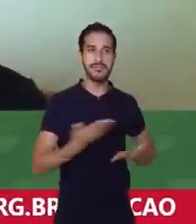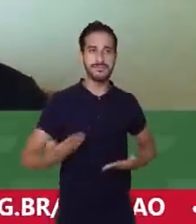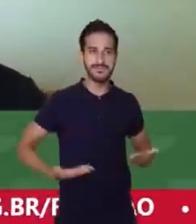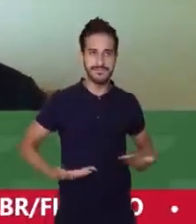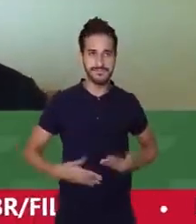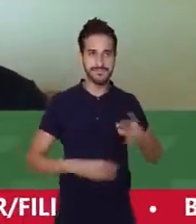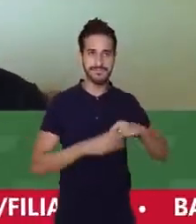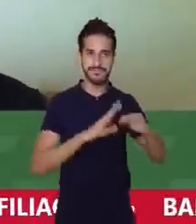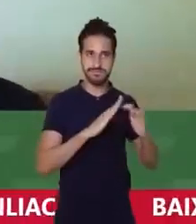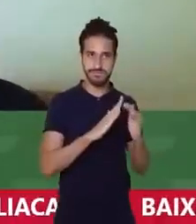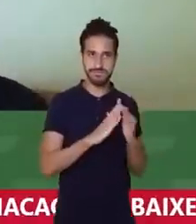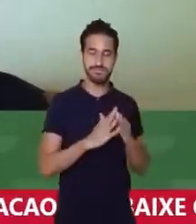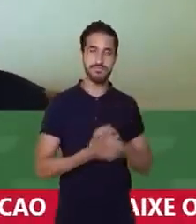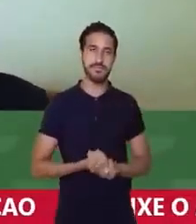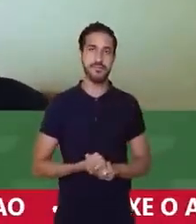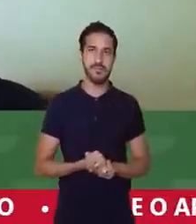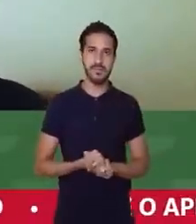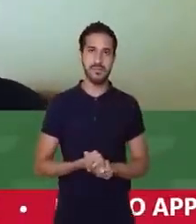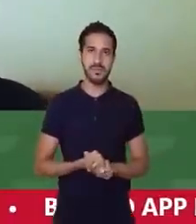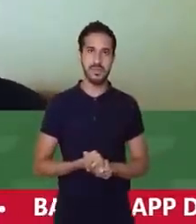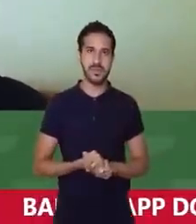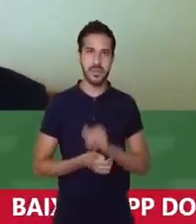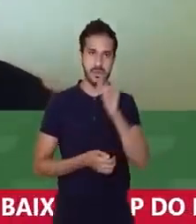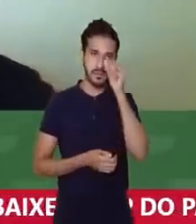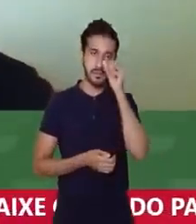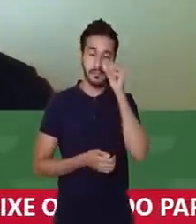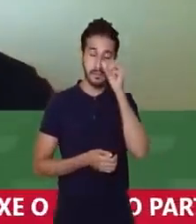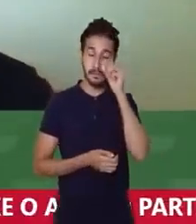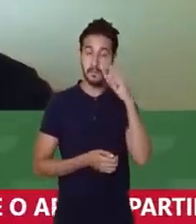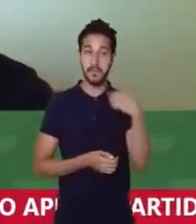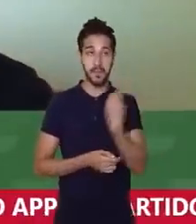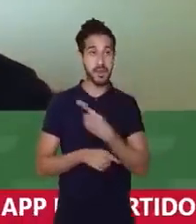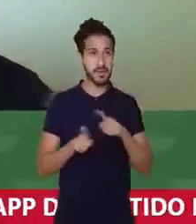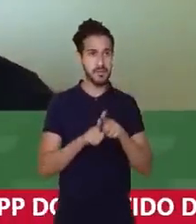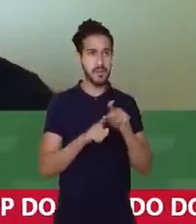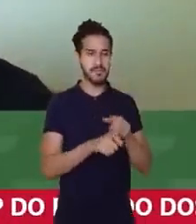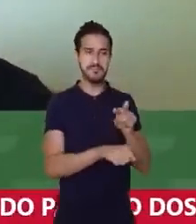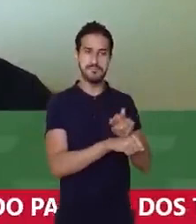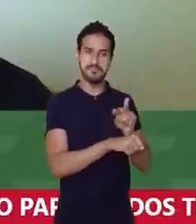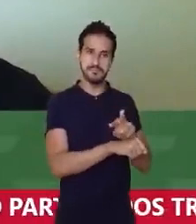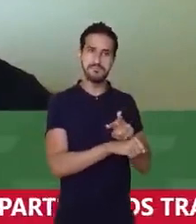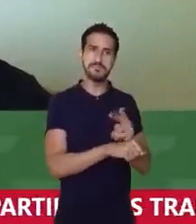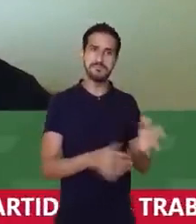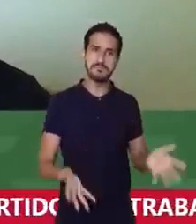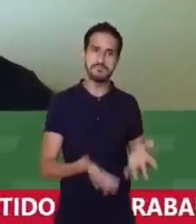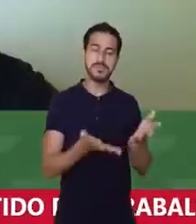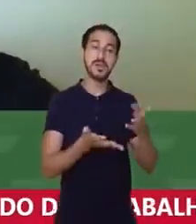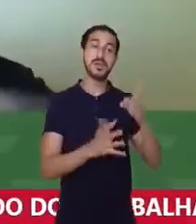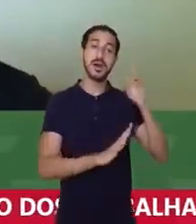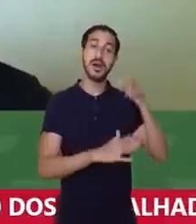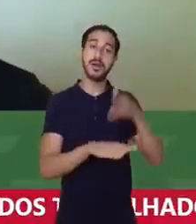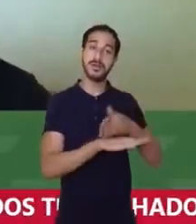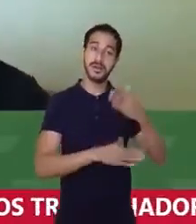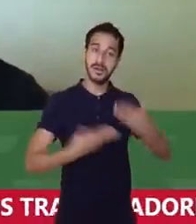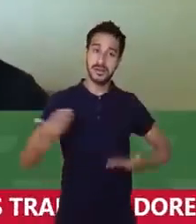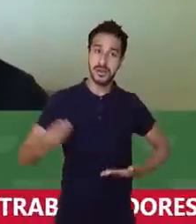domésticas. Bom, nós também asseguramos acesso a serviços que até então